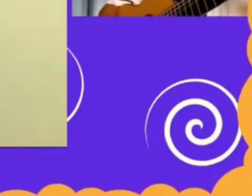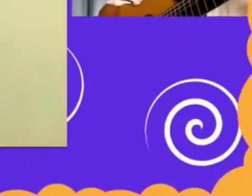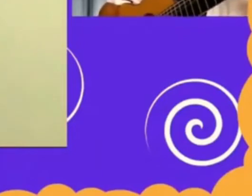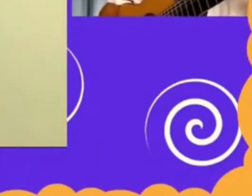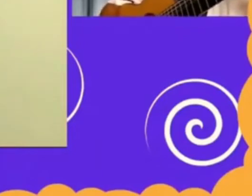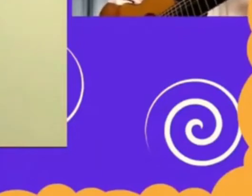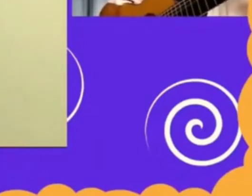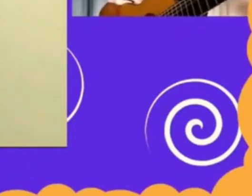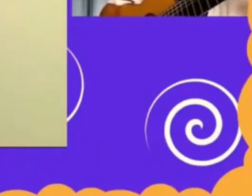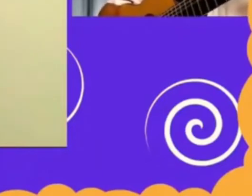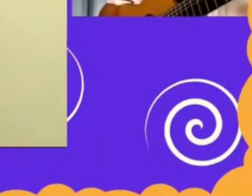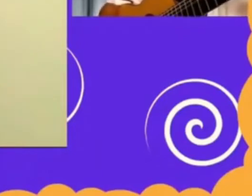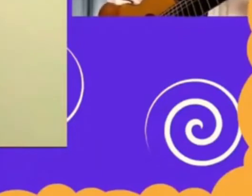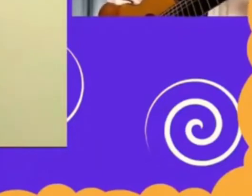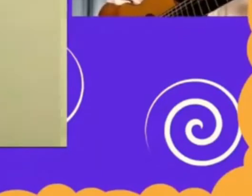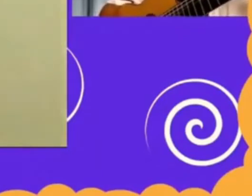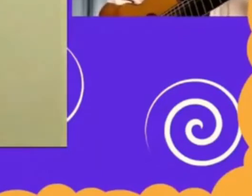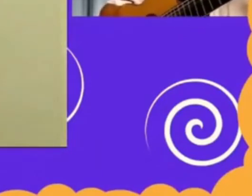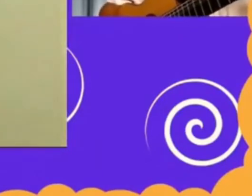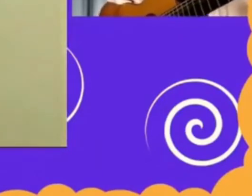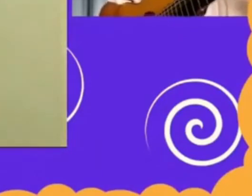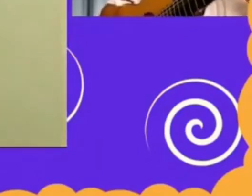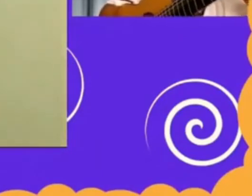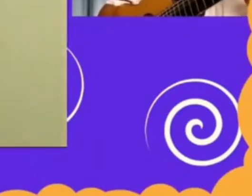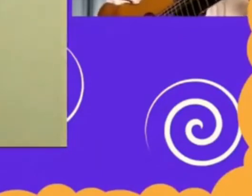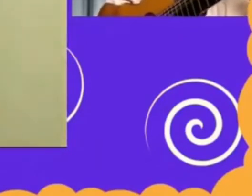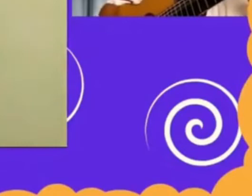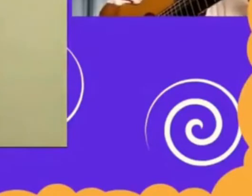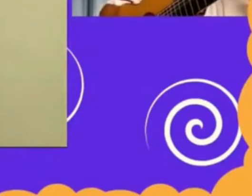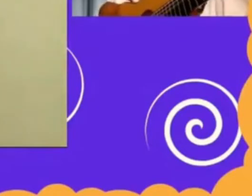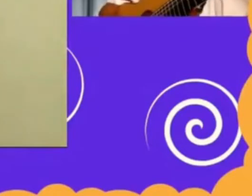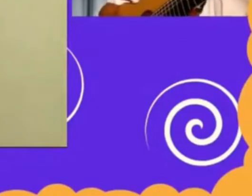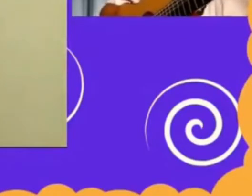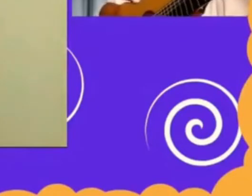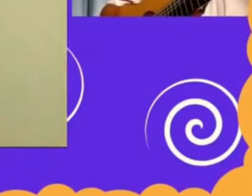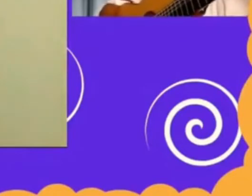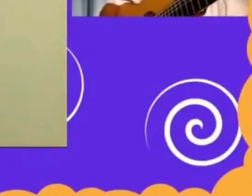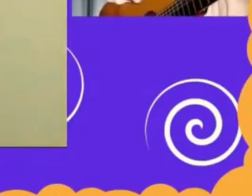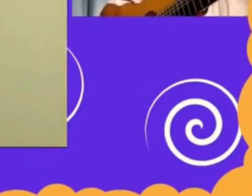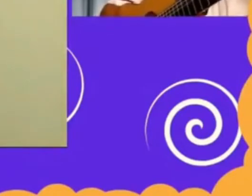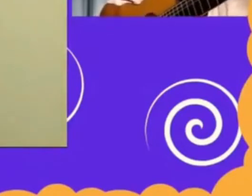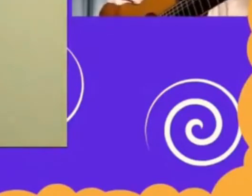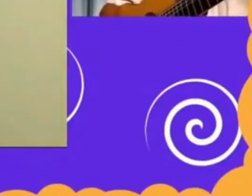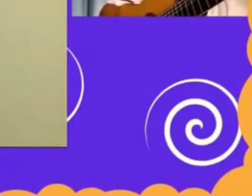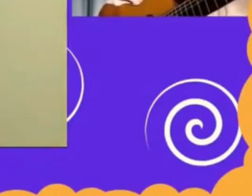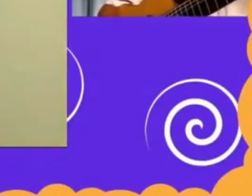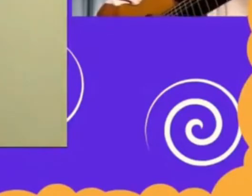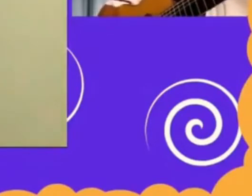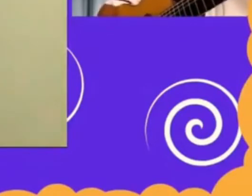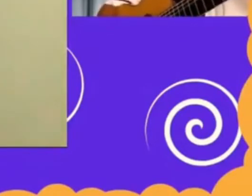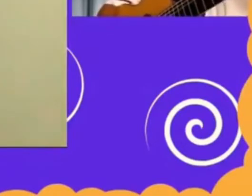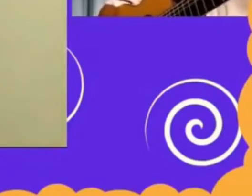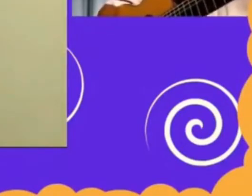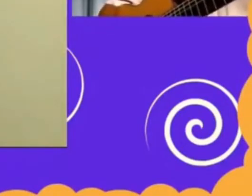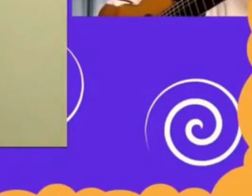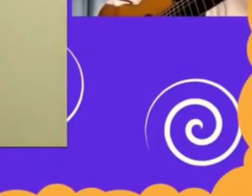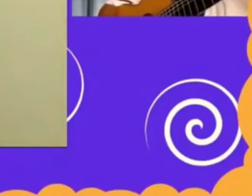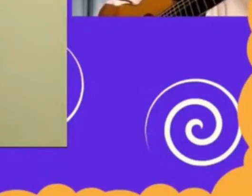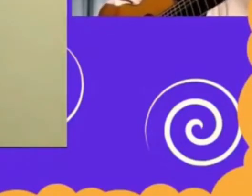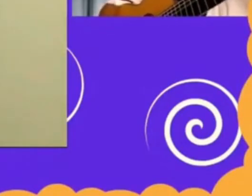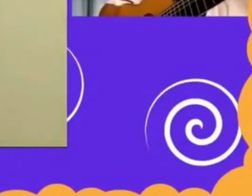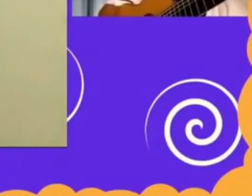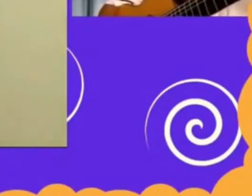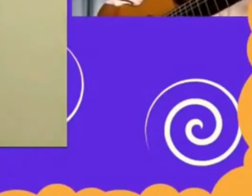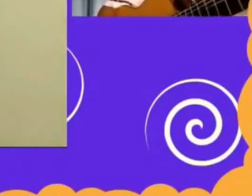rio, rio, rio A doente de frio, sapo, sapo Tinha um ropão, ropão, ropão E emprestou pro sapo, sapo,